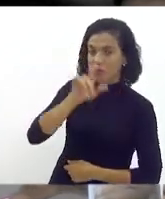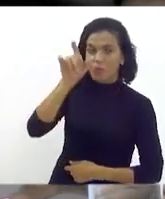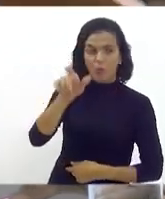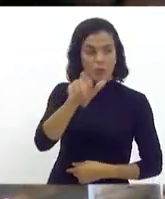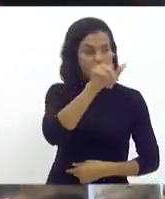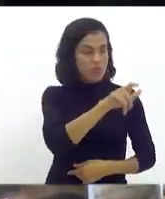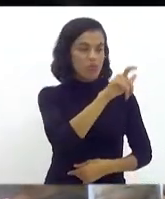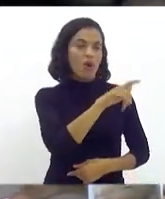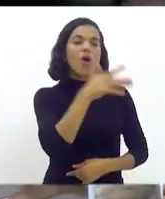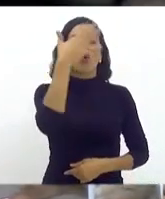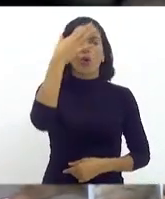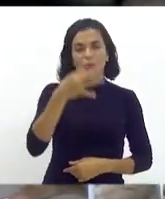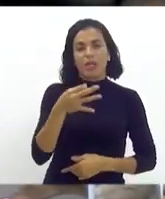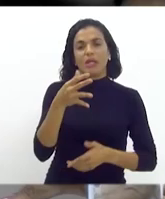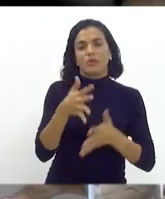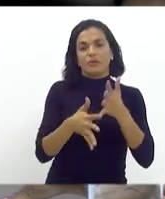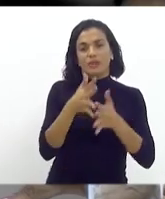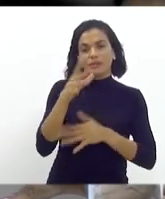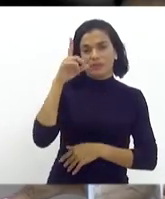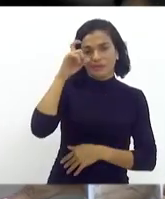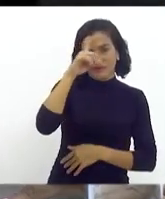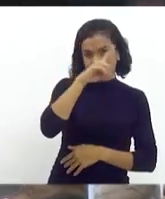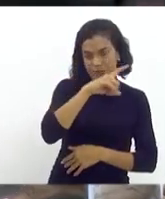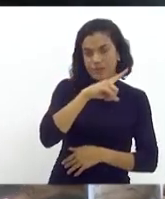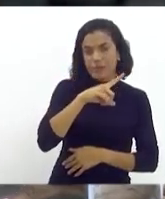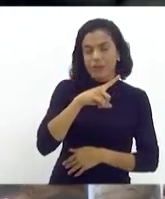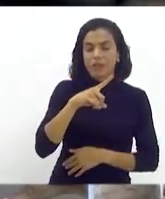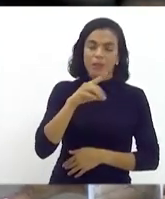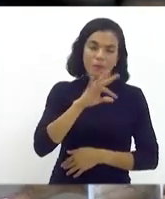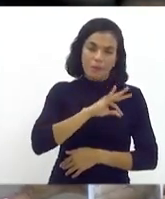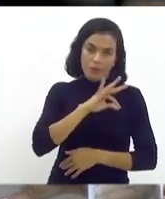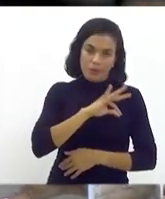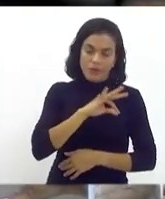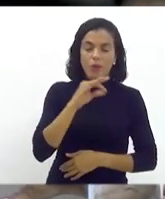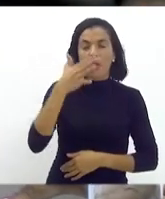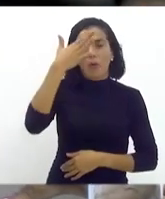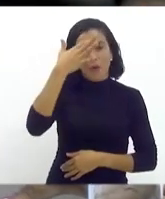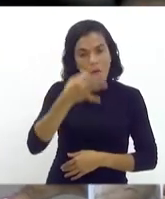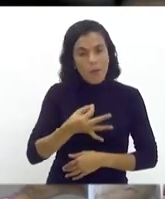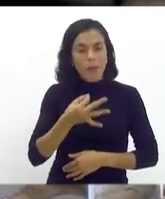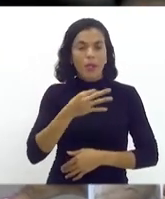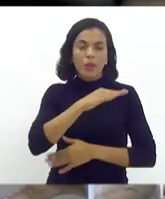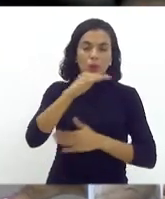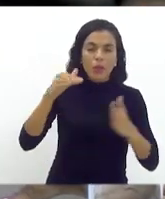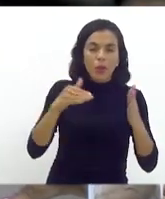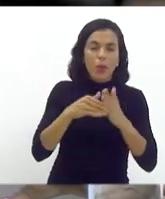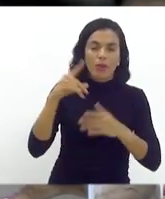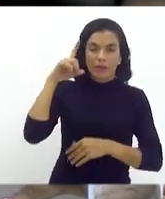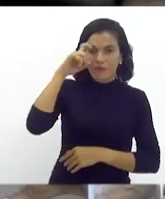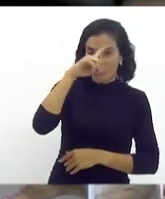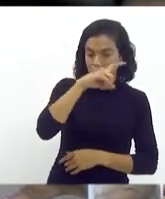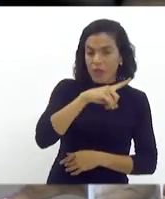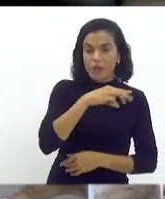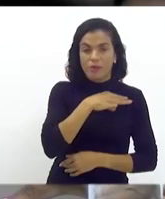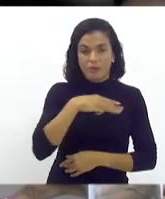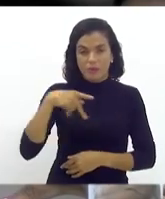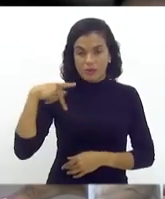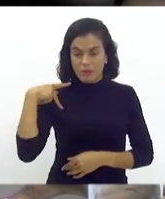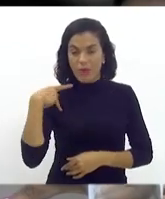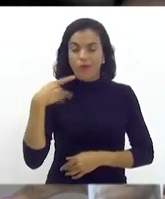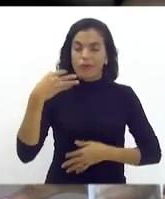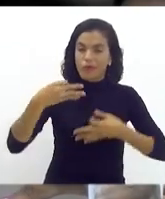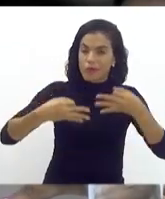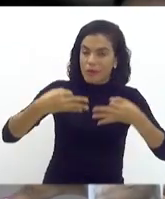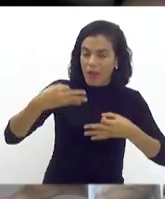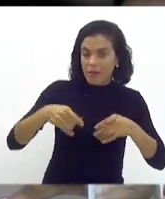todas as dificuldades práticas da polícia a gente compreende todas as dificuldades práticas do Ministério Público do